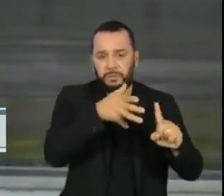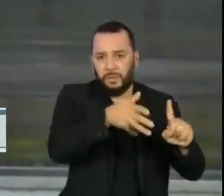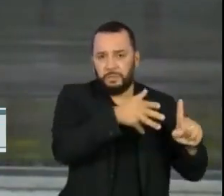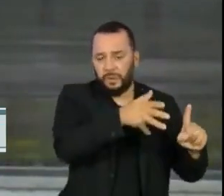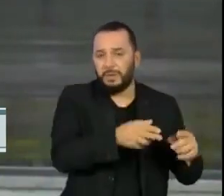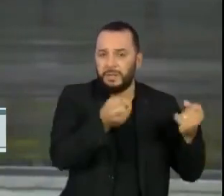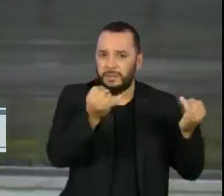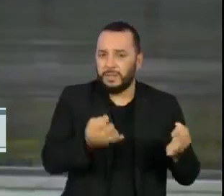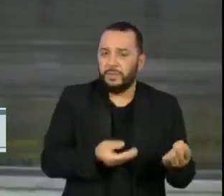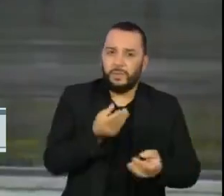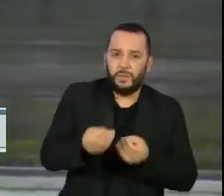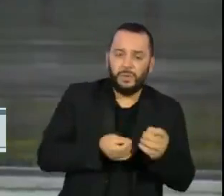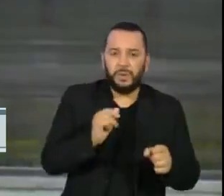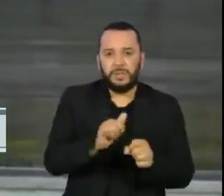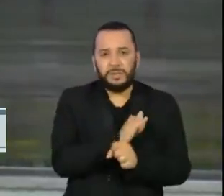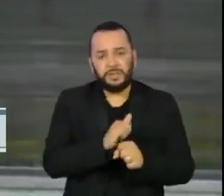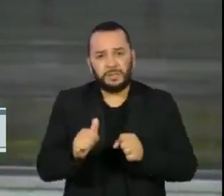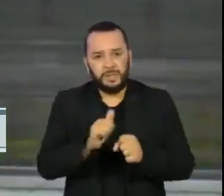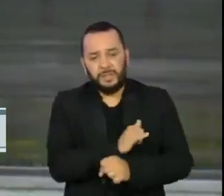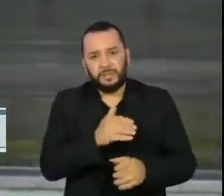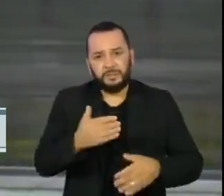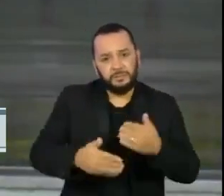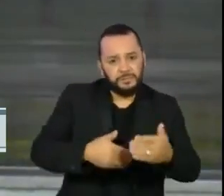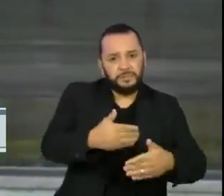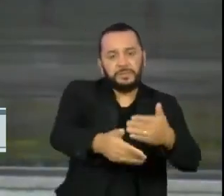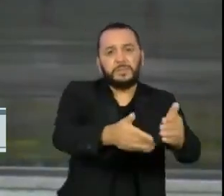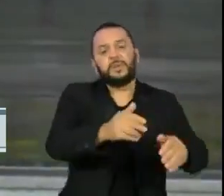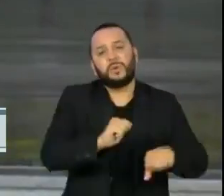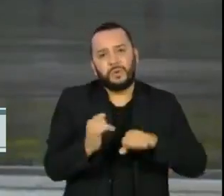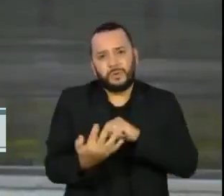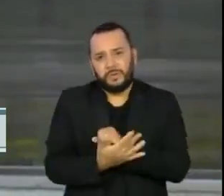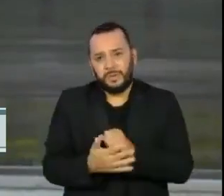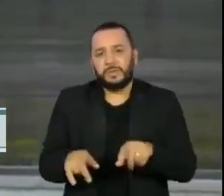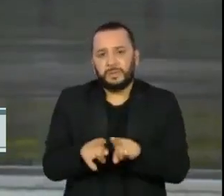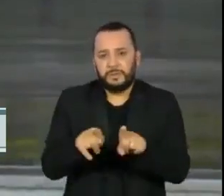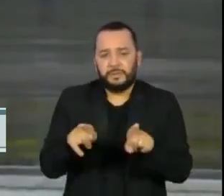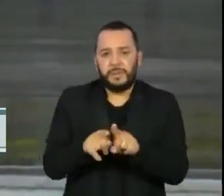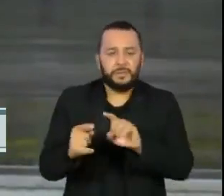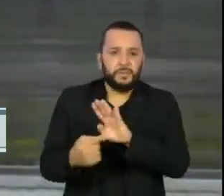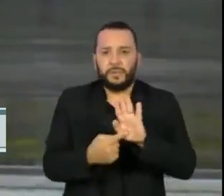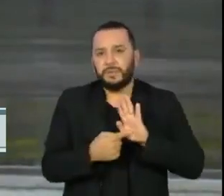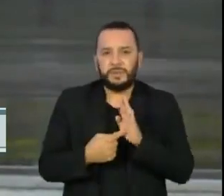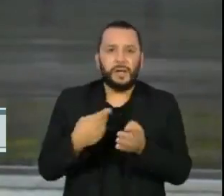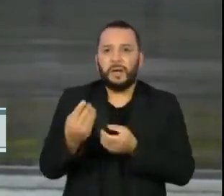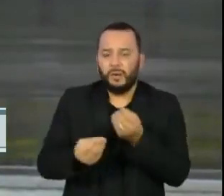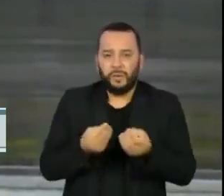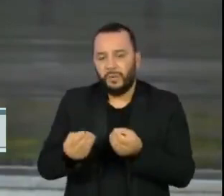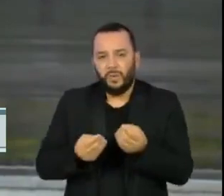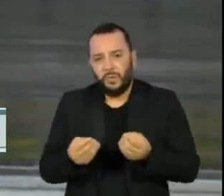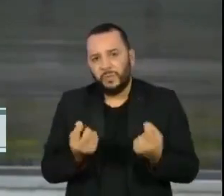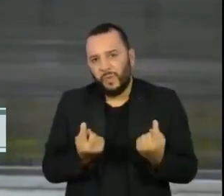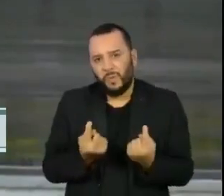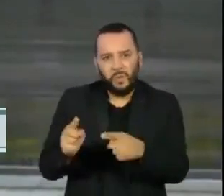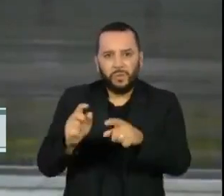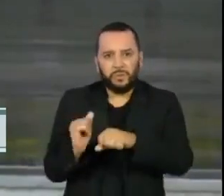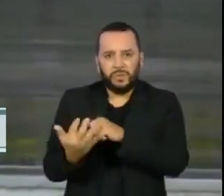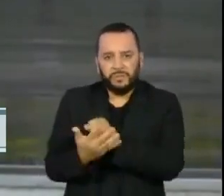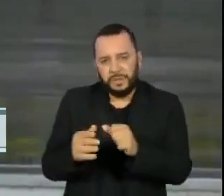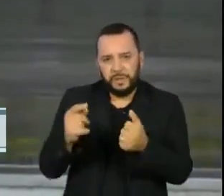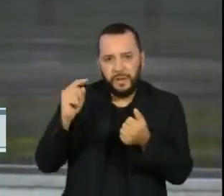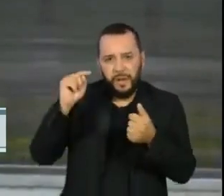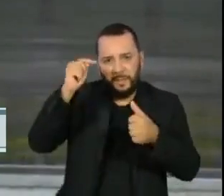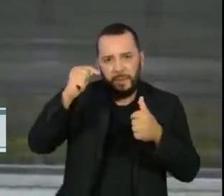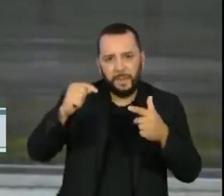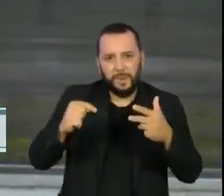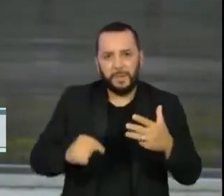e apontar caminhos e dar transparência na visão e nas atitudes para o combate à pandemia,